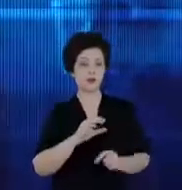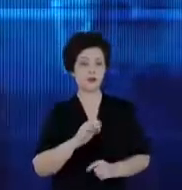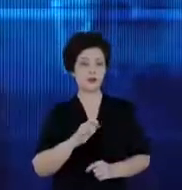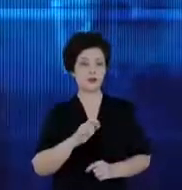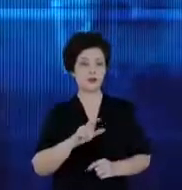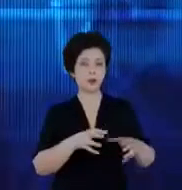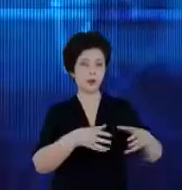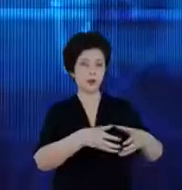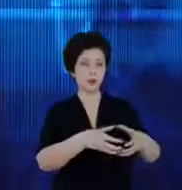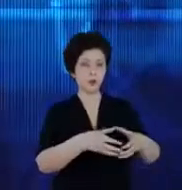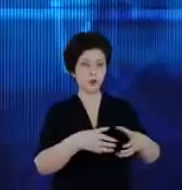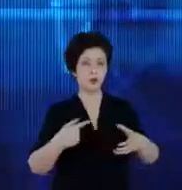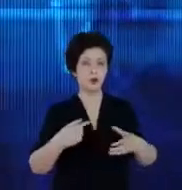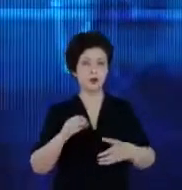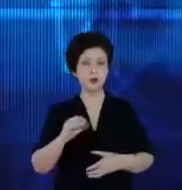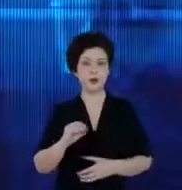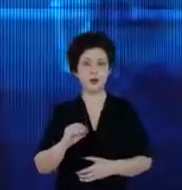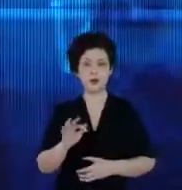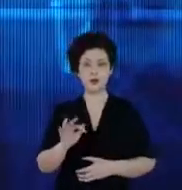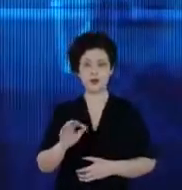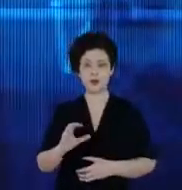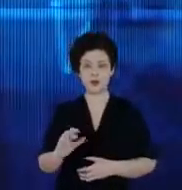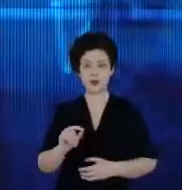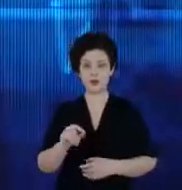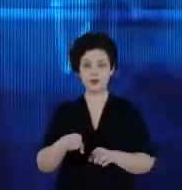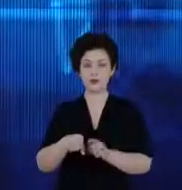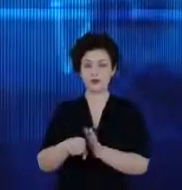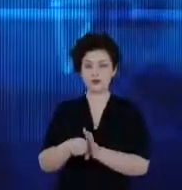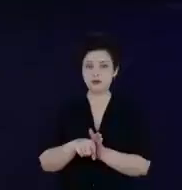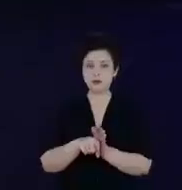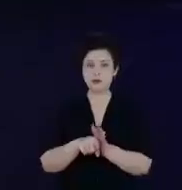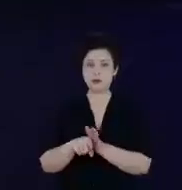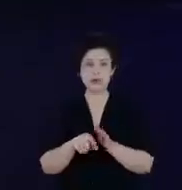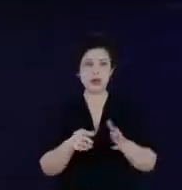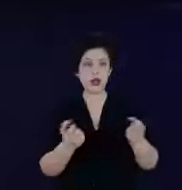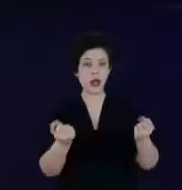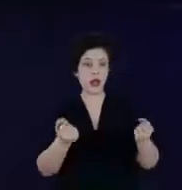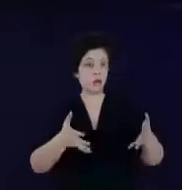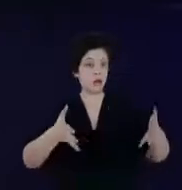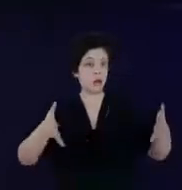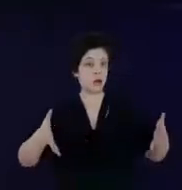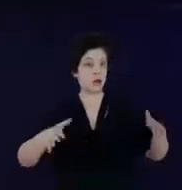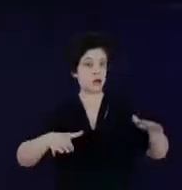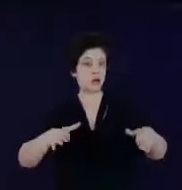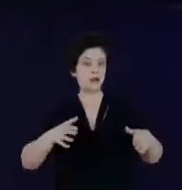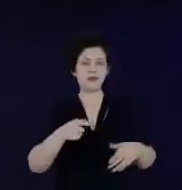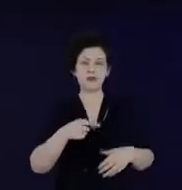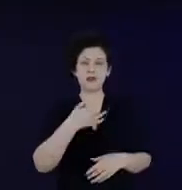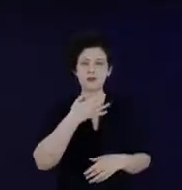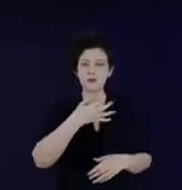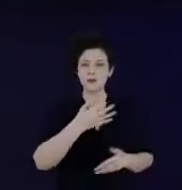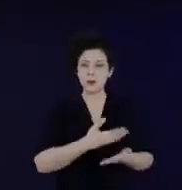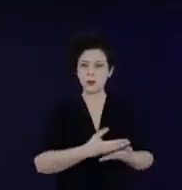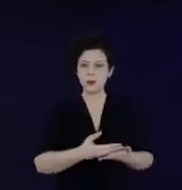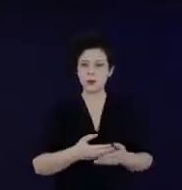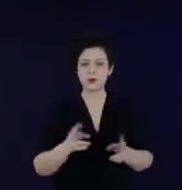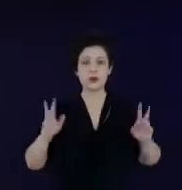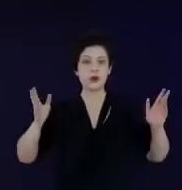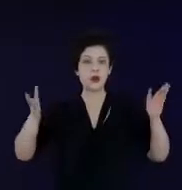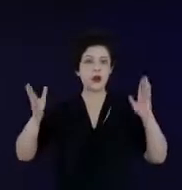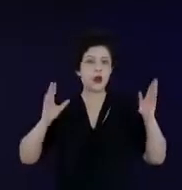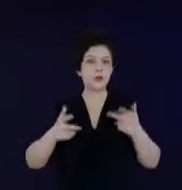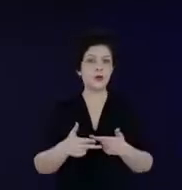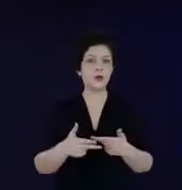também, SOFC, pode ser também utilizado em veículos maiores. Talvez um comentário que você fez, né, no início, né, uma solução